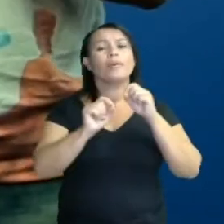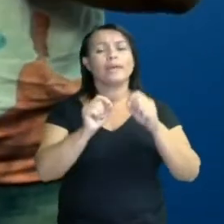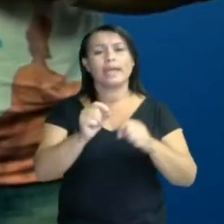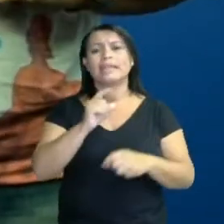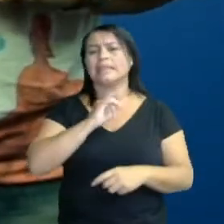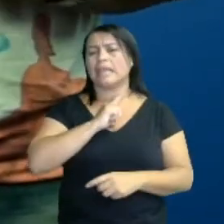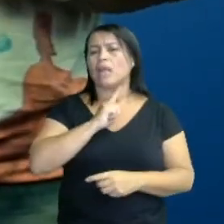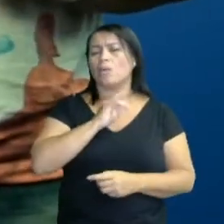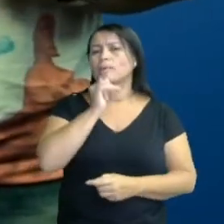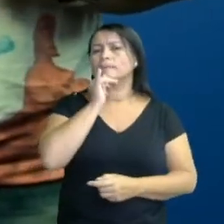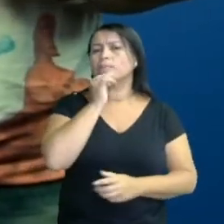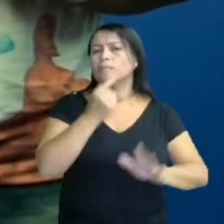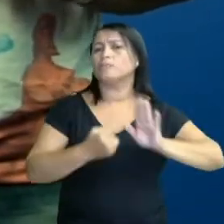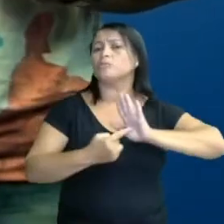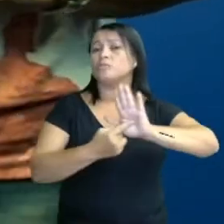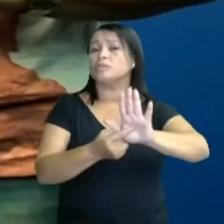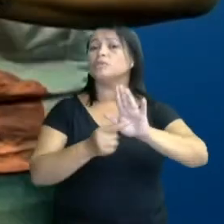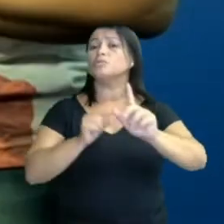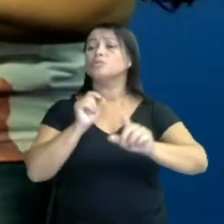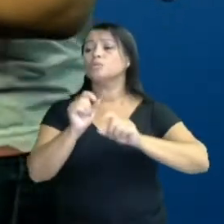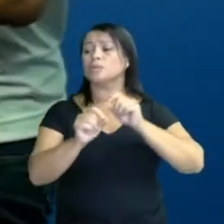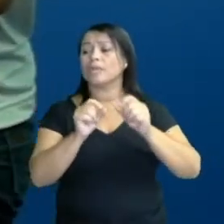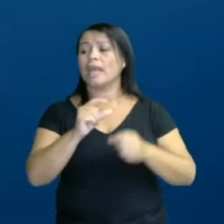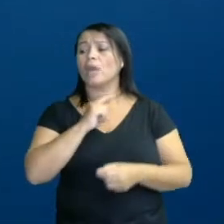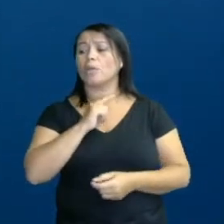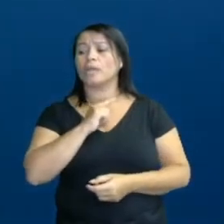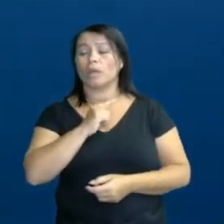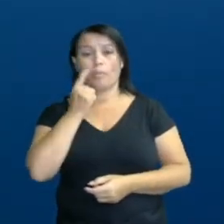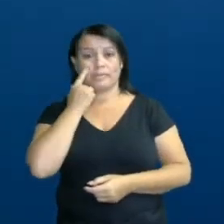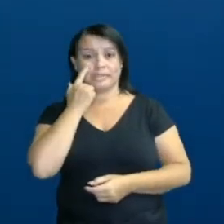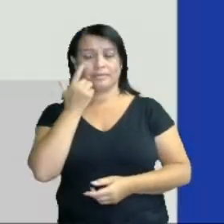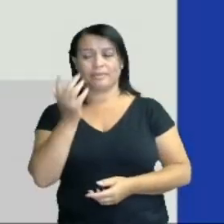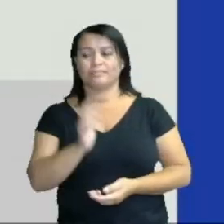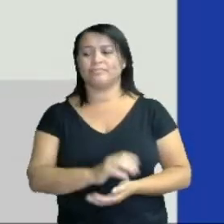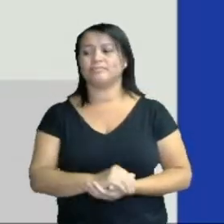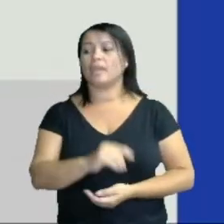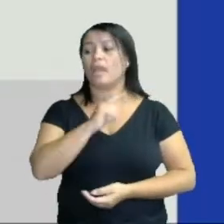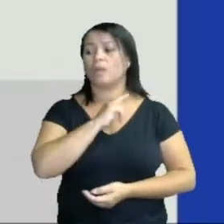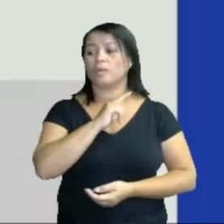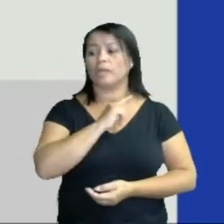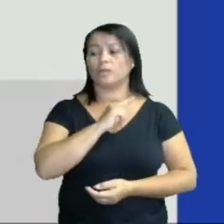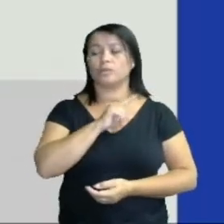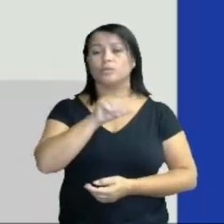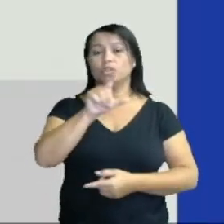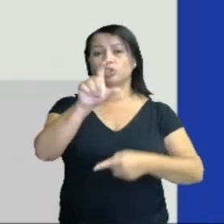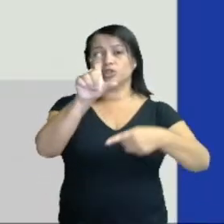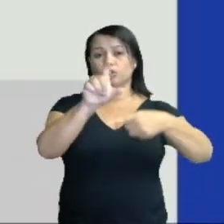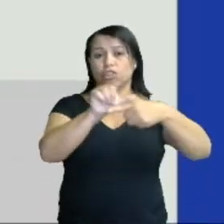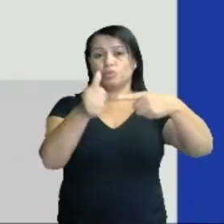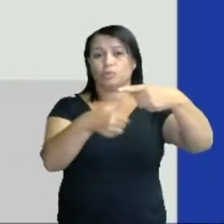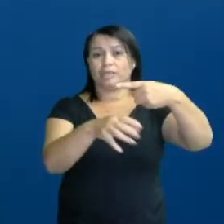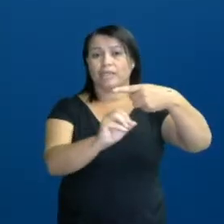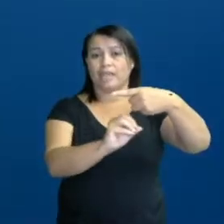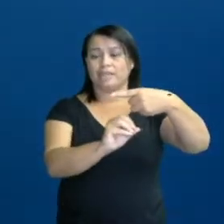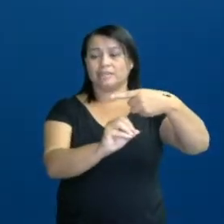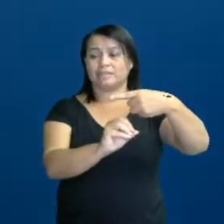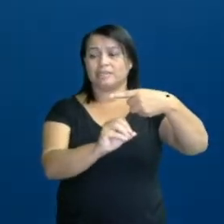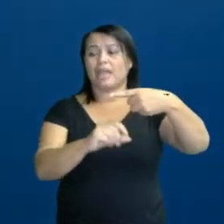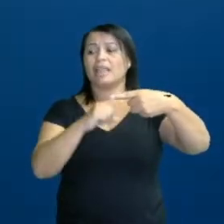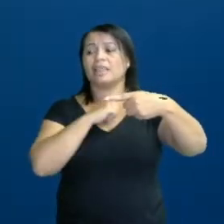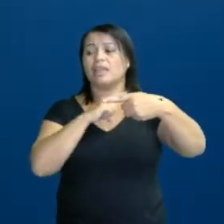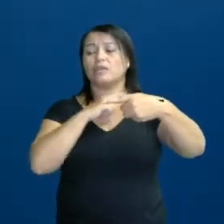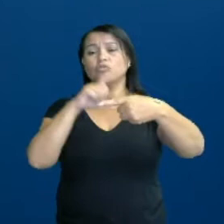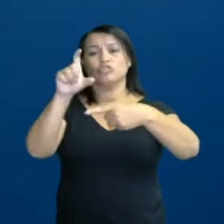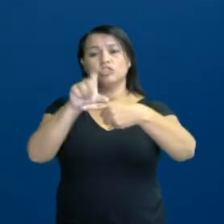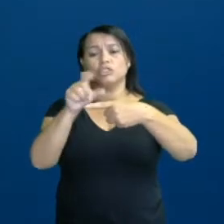um exemplo para acompanhar com vocês. O seguinte, ó. Eu tenho o seguinte aqui. Eu tenho x sobre 10, eu